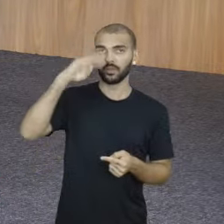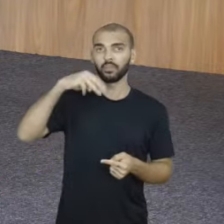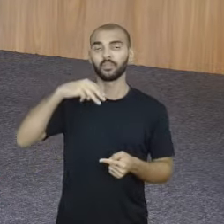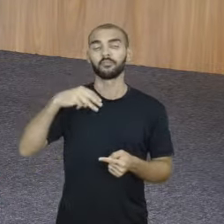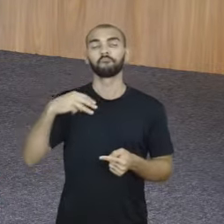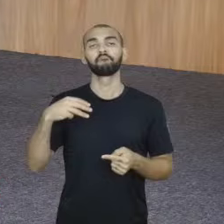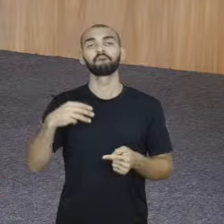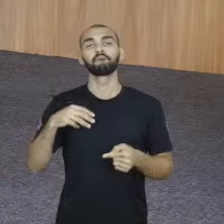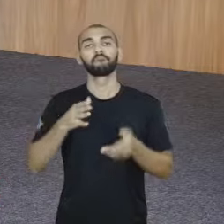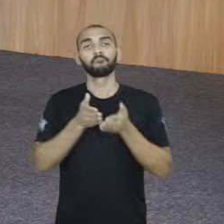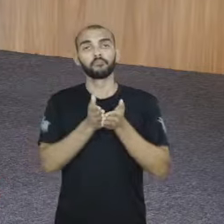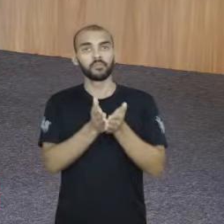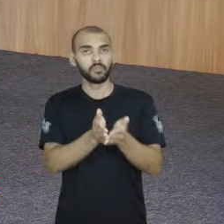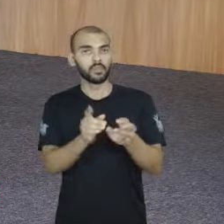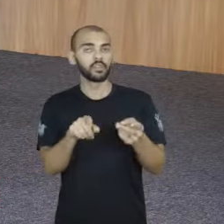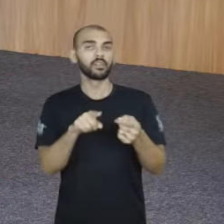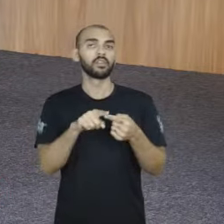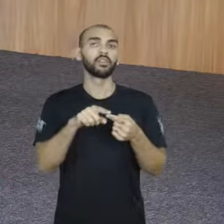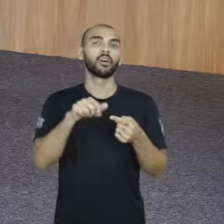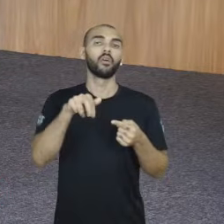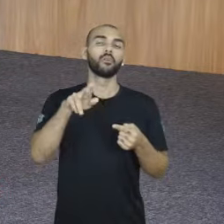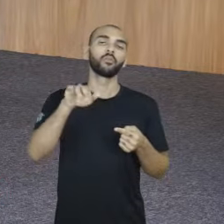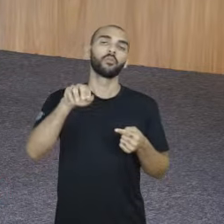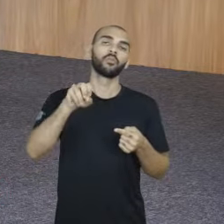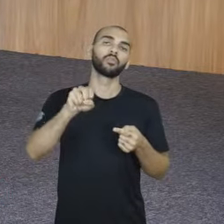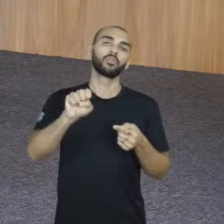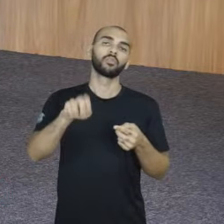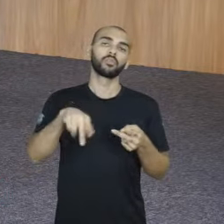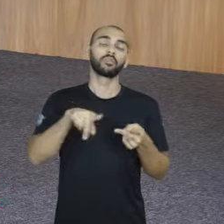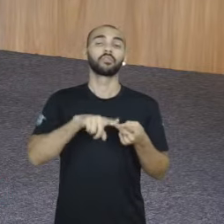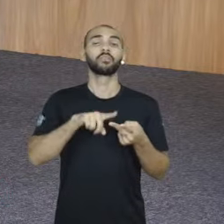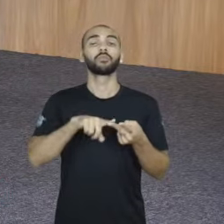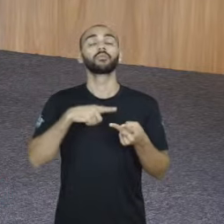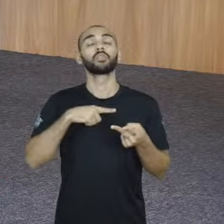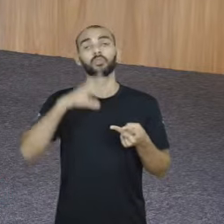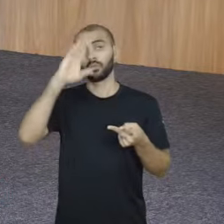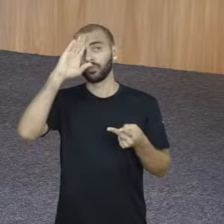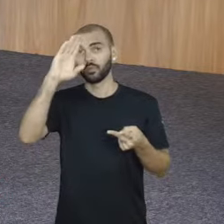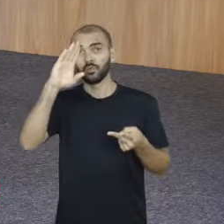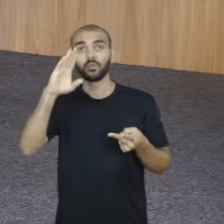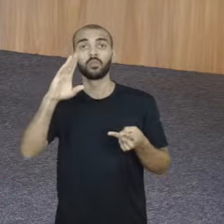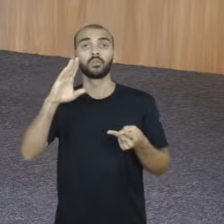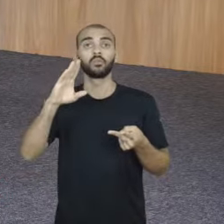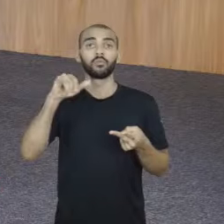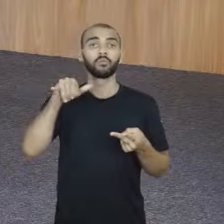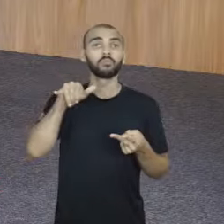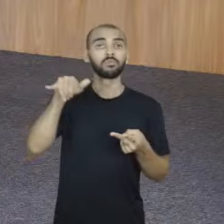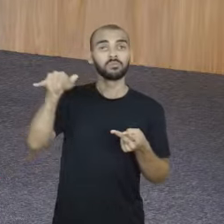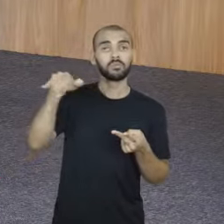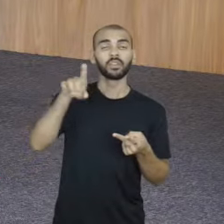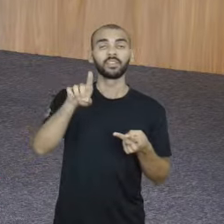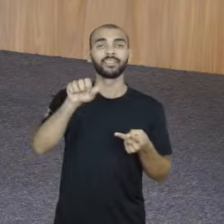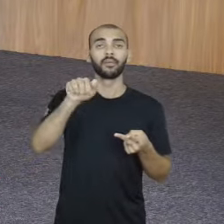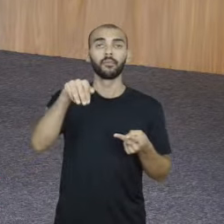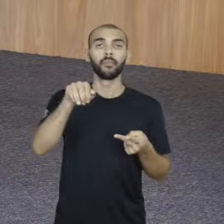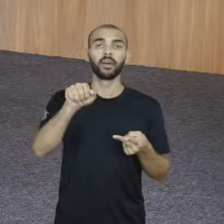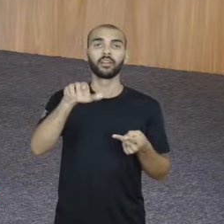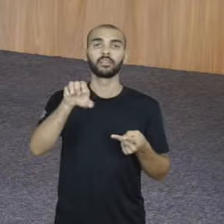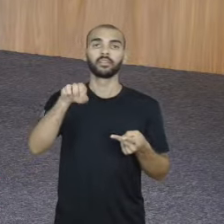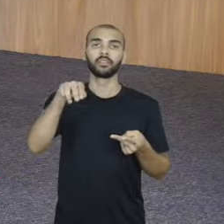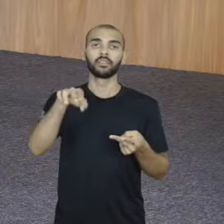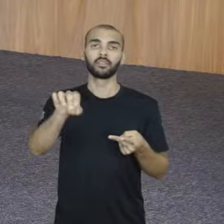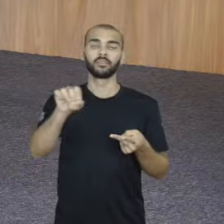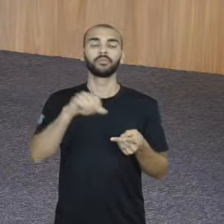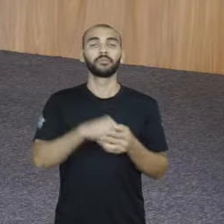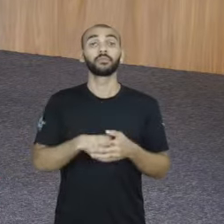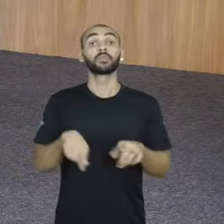o comandante do Exército, general Tomás Paiva, e o comandante da Aeronáutica, tenente brigadeiro do ar, Marcelo Damasceno. No decorrer do